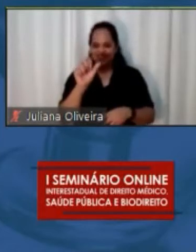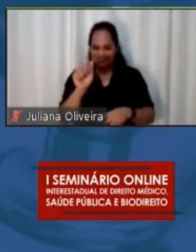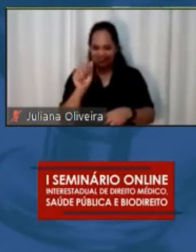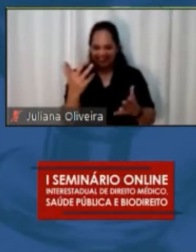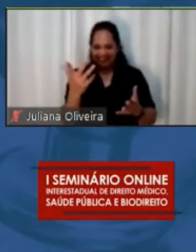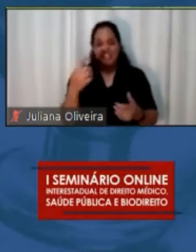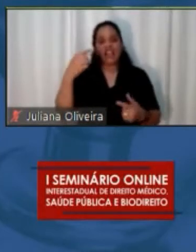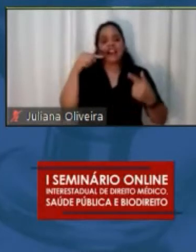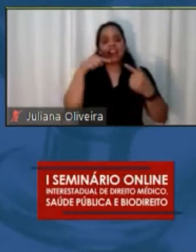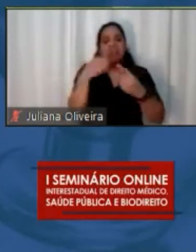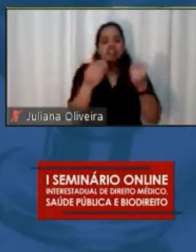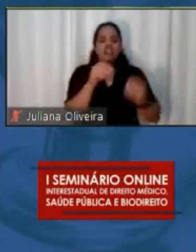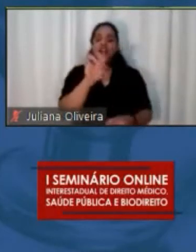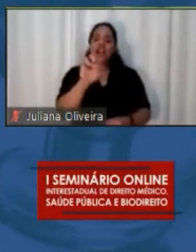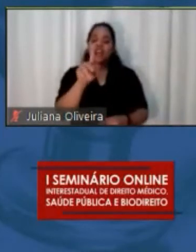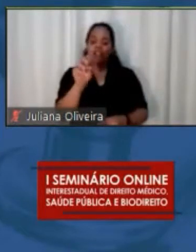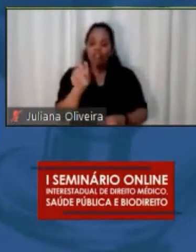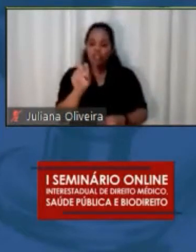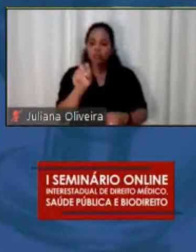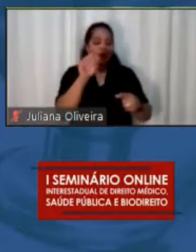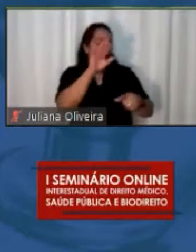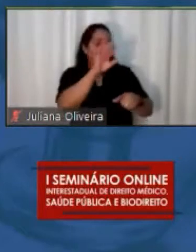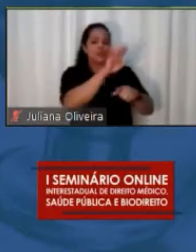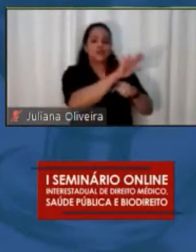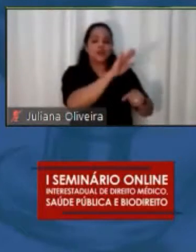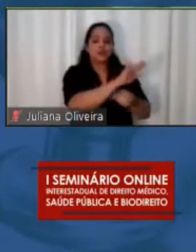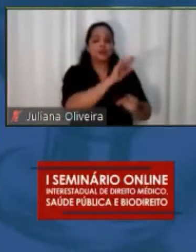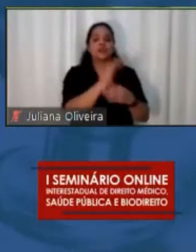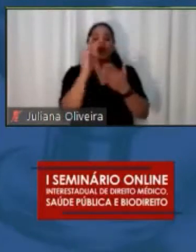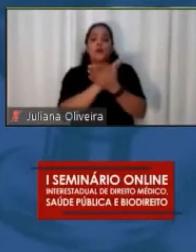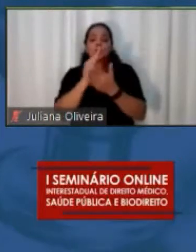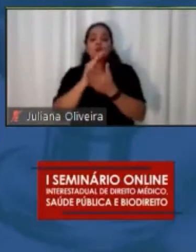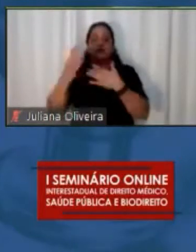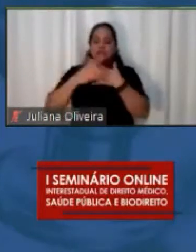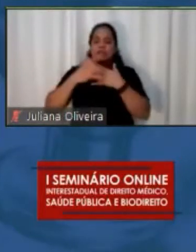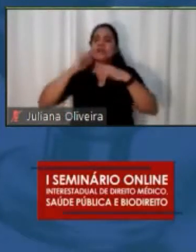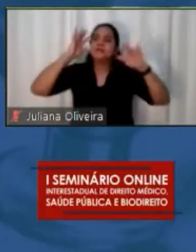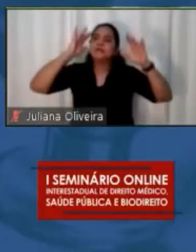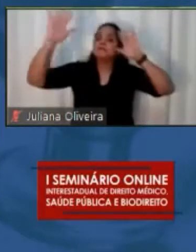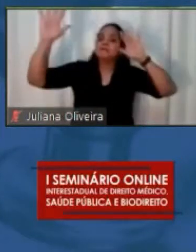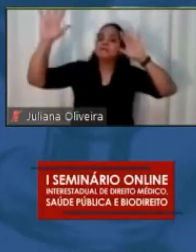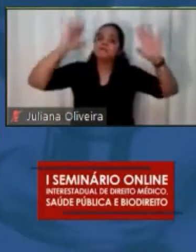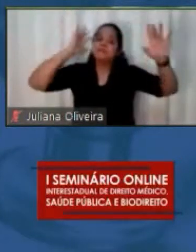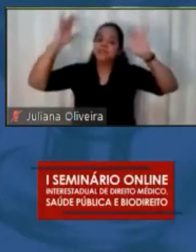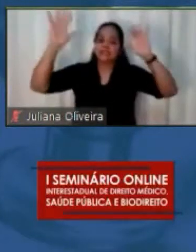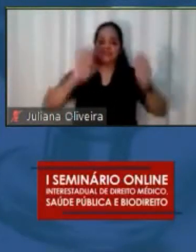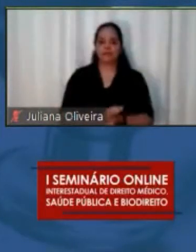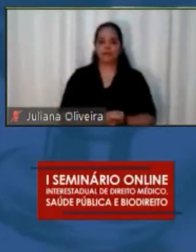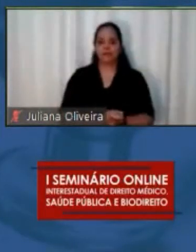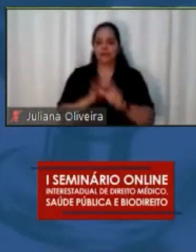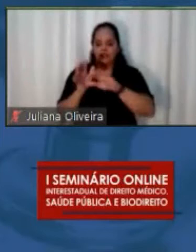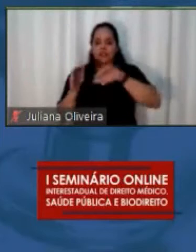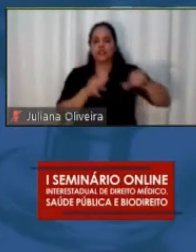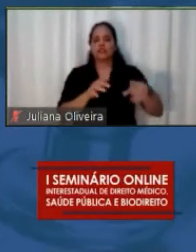esse resultado é algo que nós deveríamos levar em consideração. E a perda sanguínea, no trauma, em